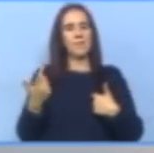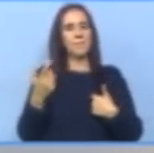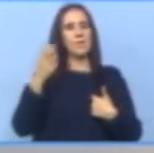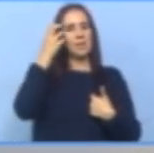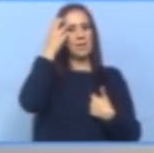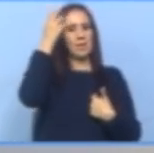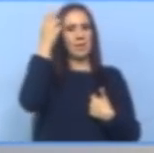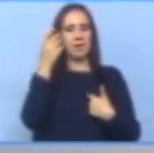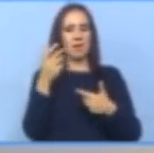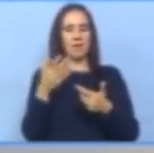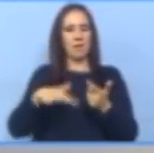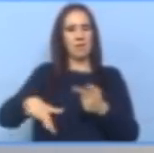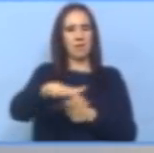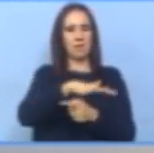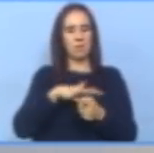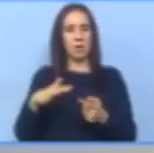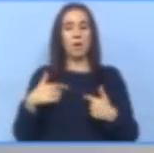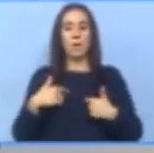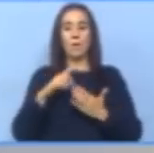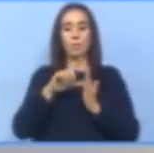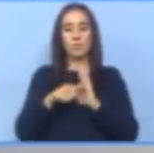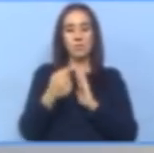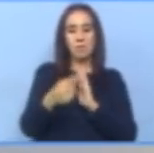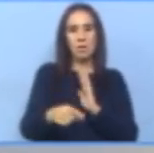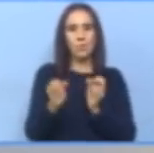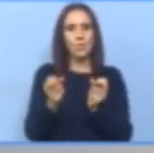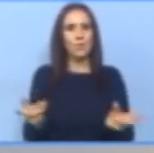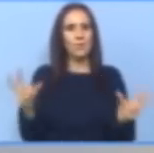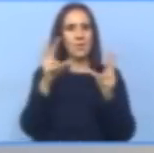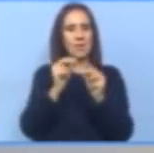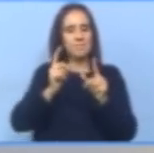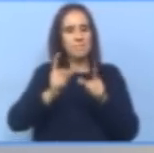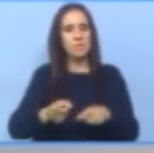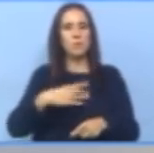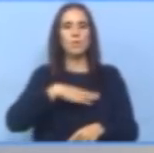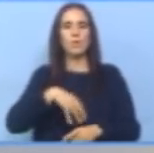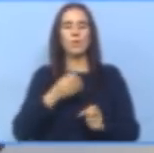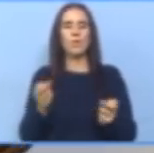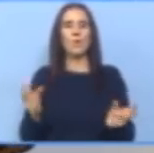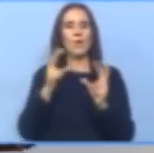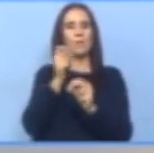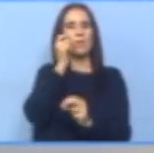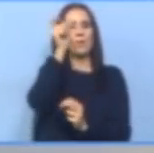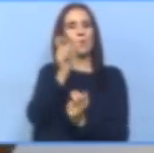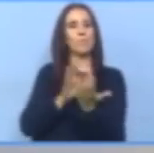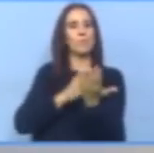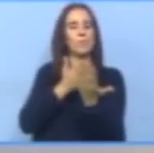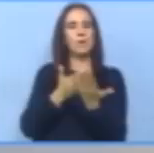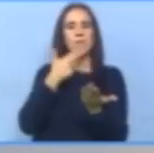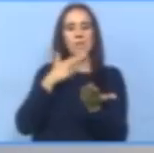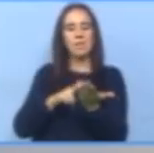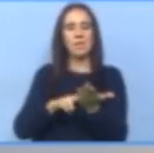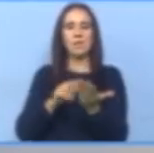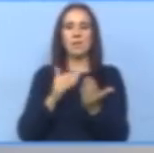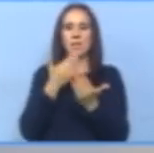projeto que ele traz, aquela novidade que ele introduz, aquele novo mundo que ele propõe, possa ser uma realidade para todos,